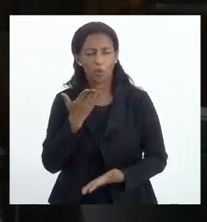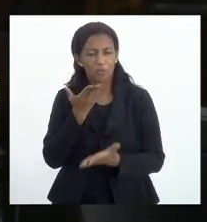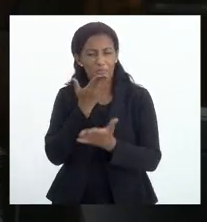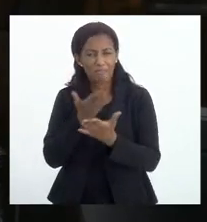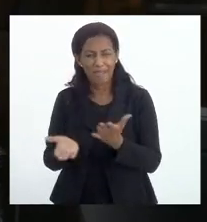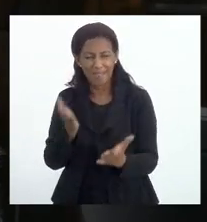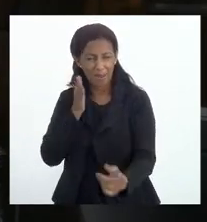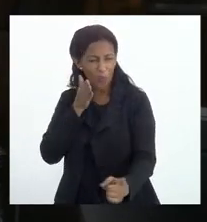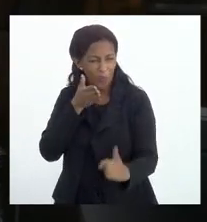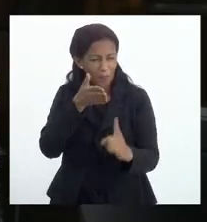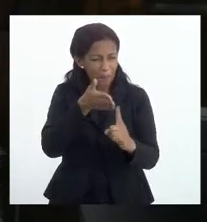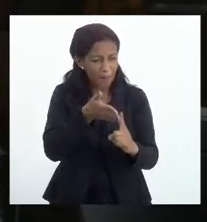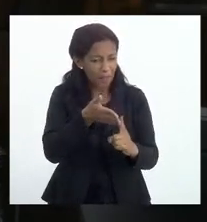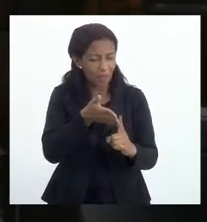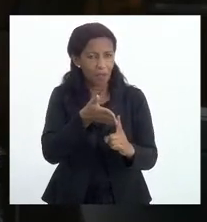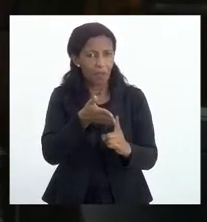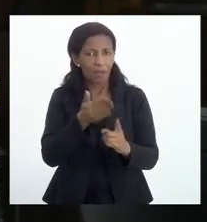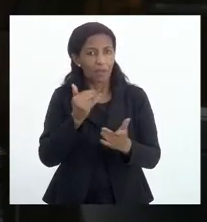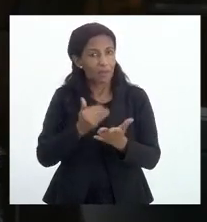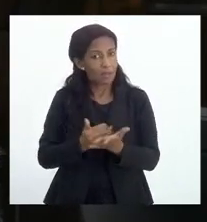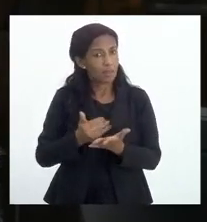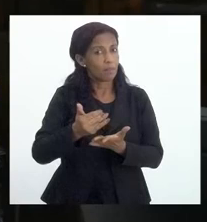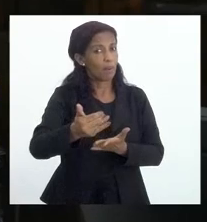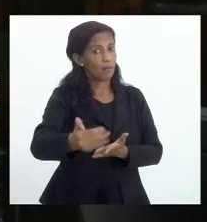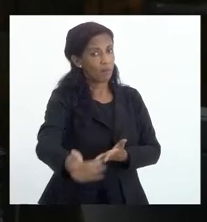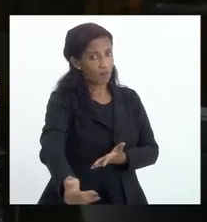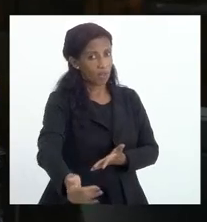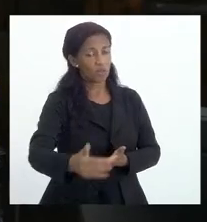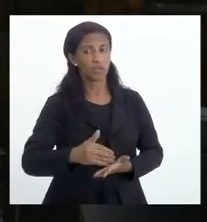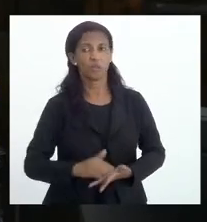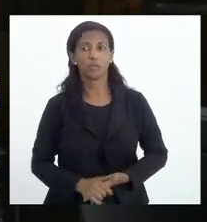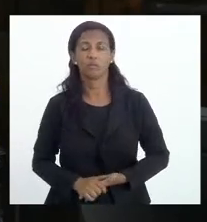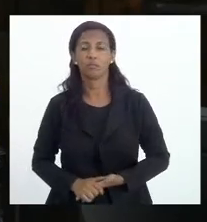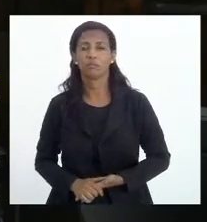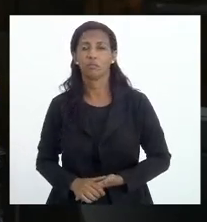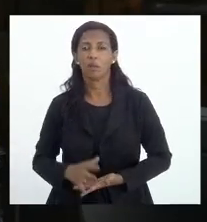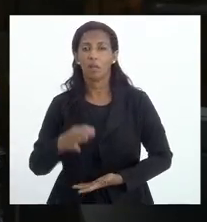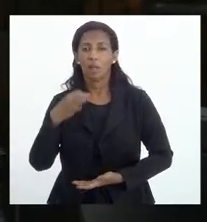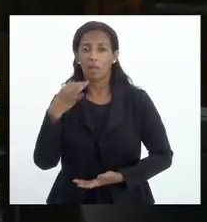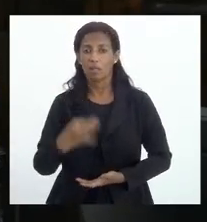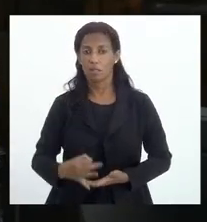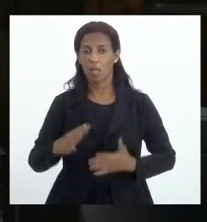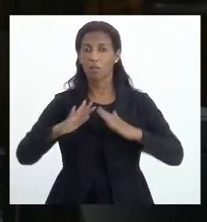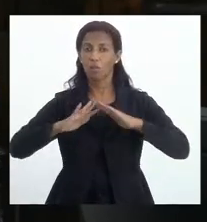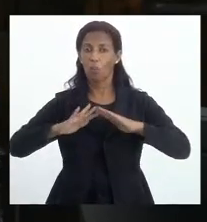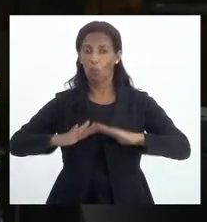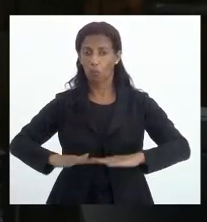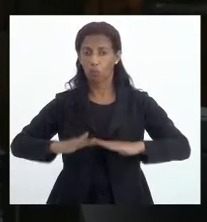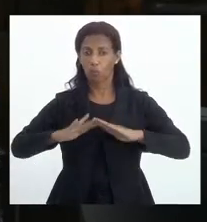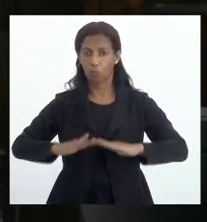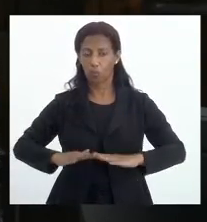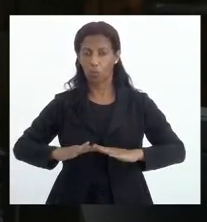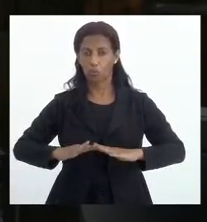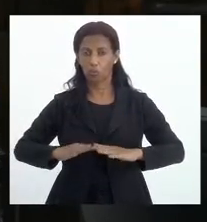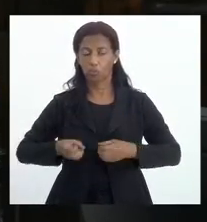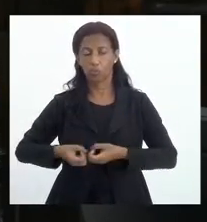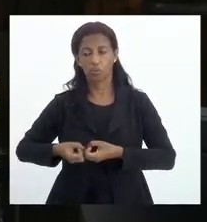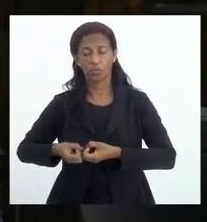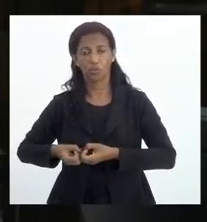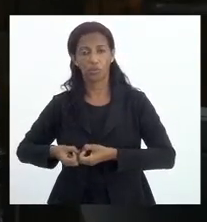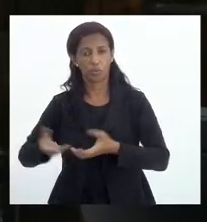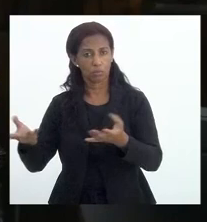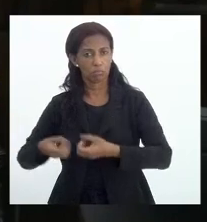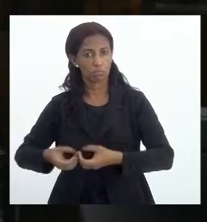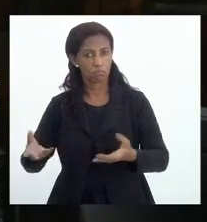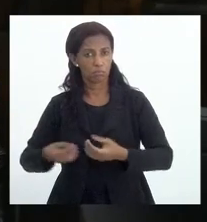farol. Daqui para frente, nós tivemos um certo conforto de despesa,